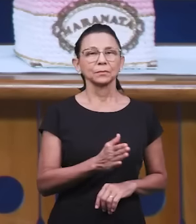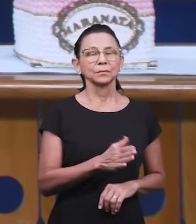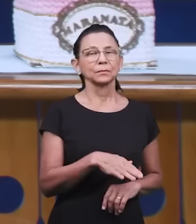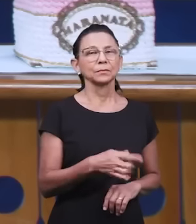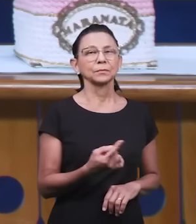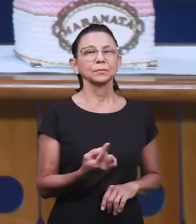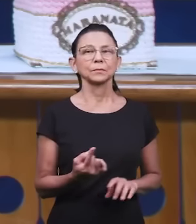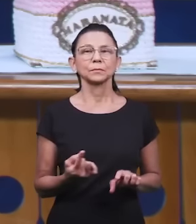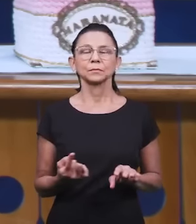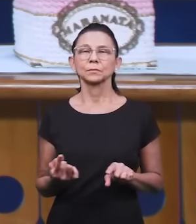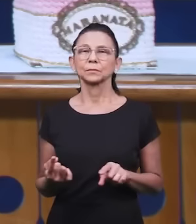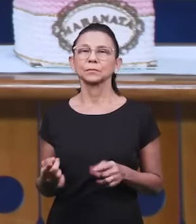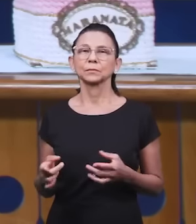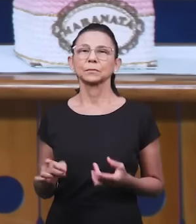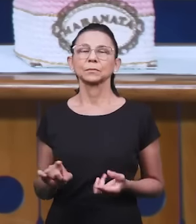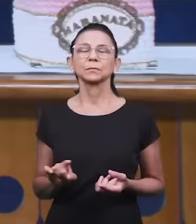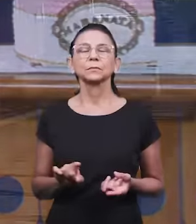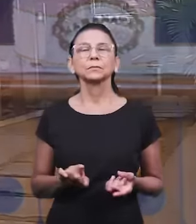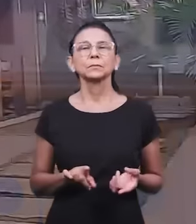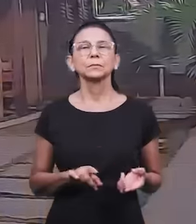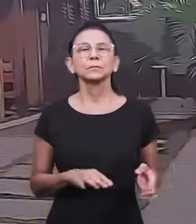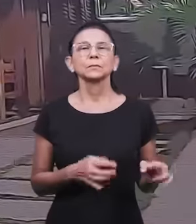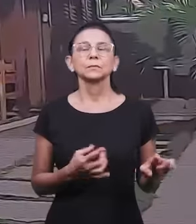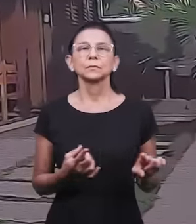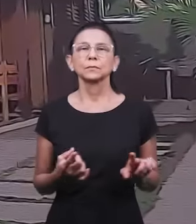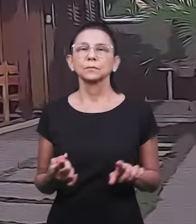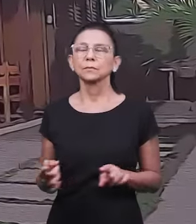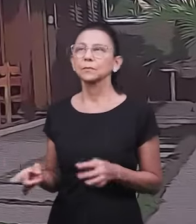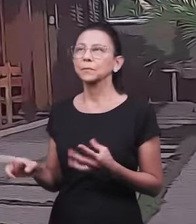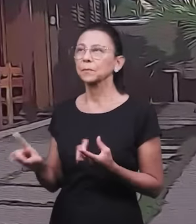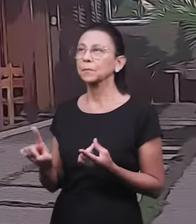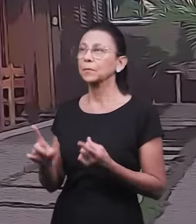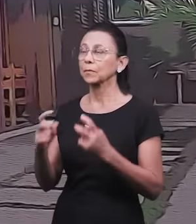e, na sequência, os irmãos estarão ouvindo a mensagem.